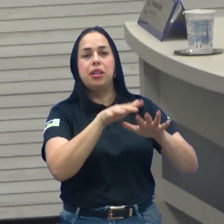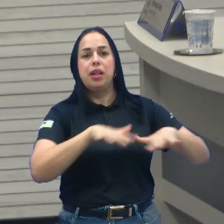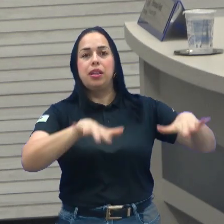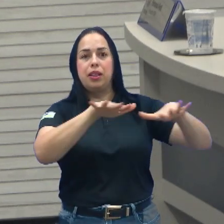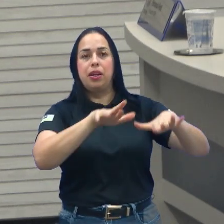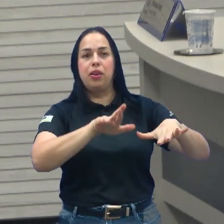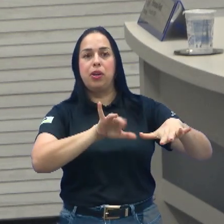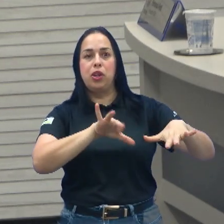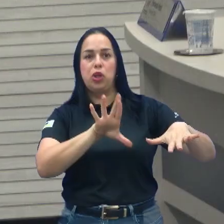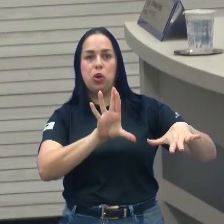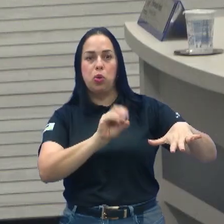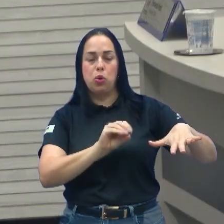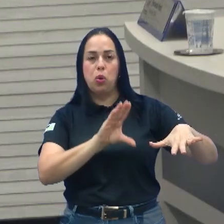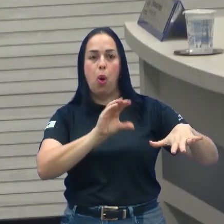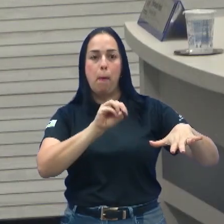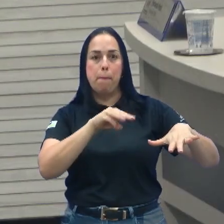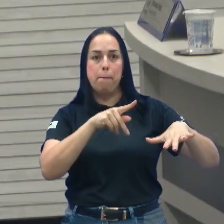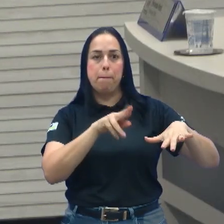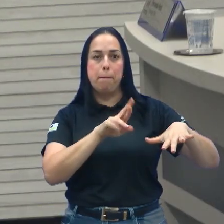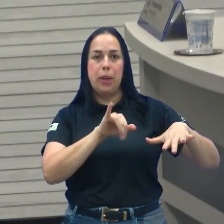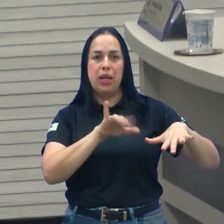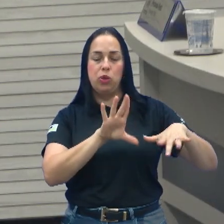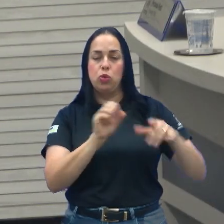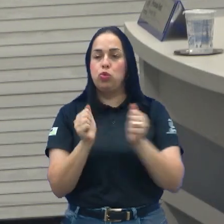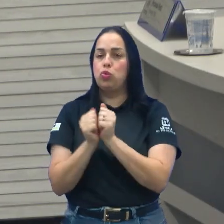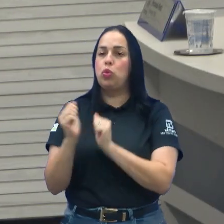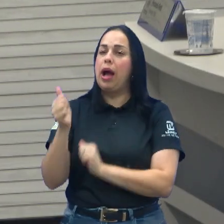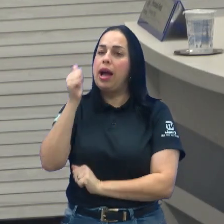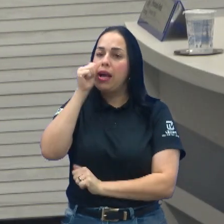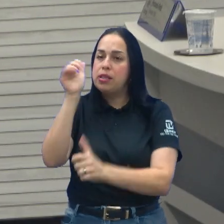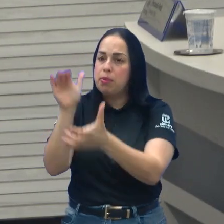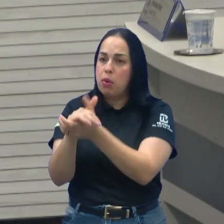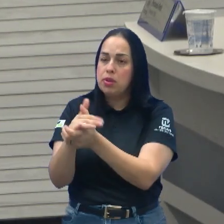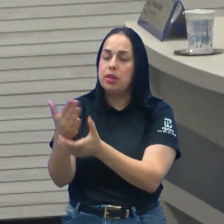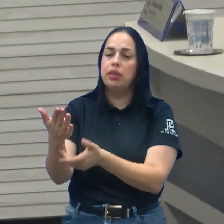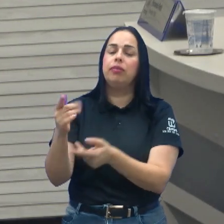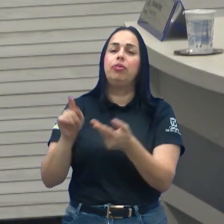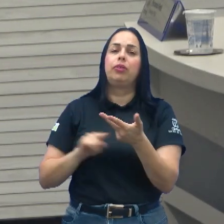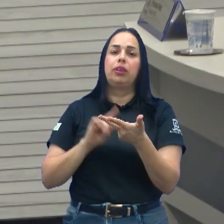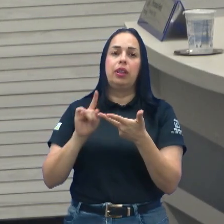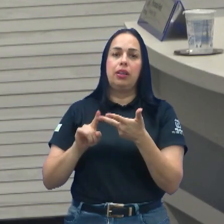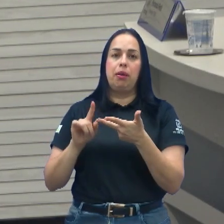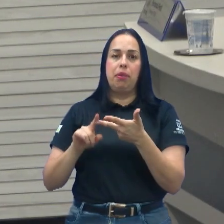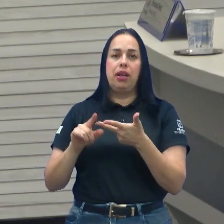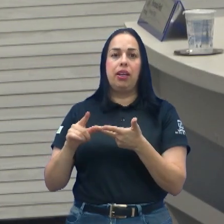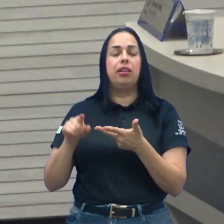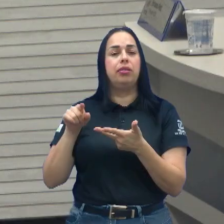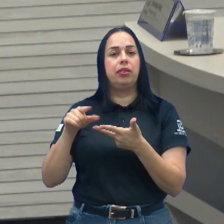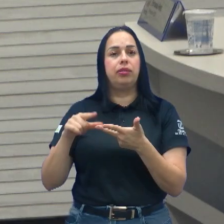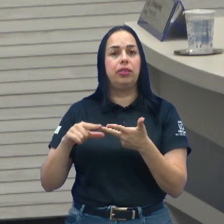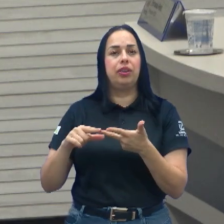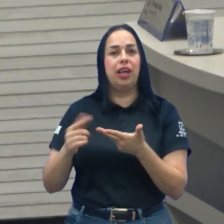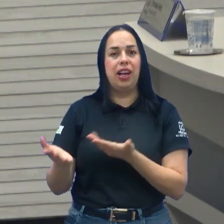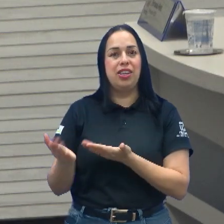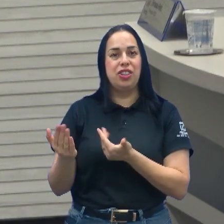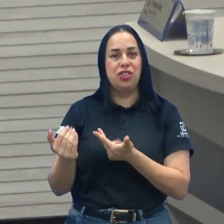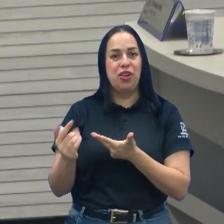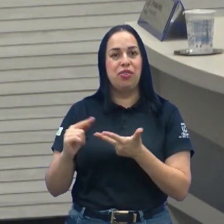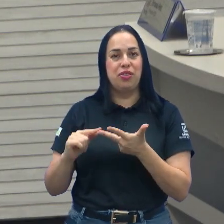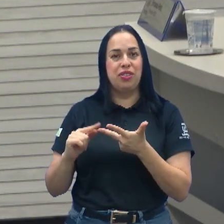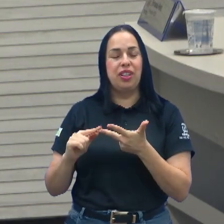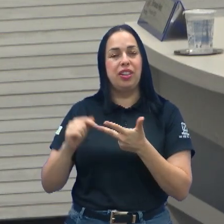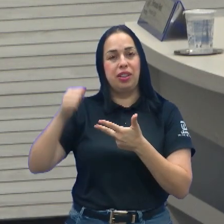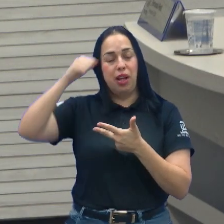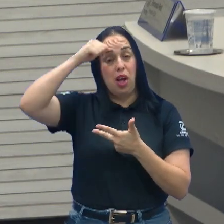o Wanderson, a sua esposa, a Dani, e também a Lavínia, que é uma jovem